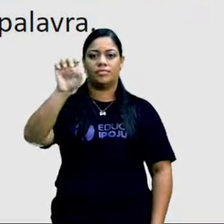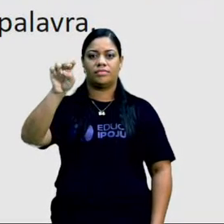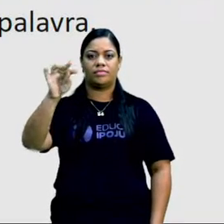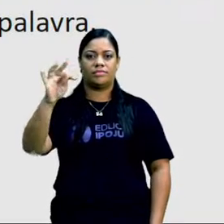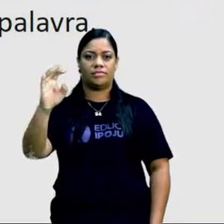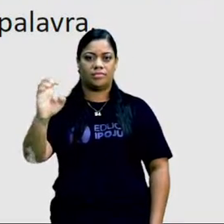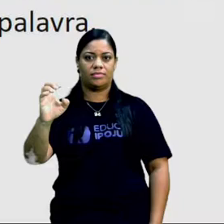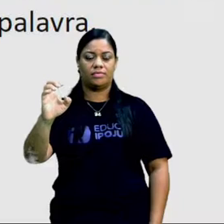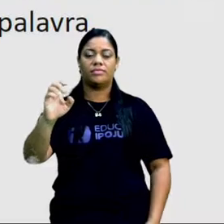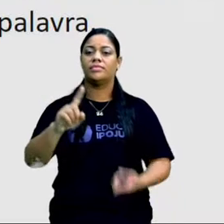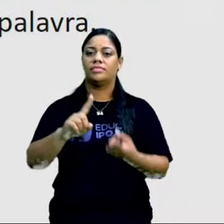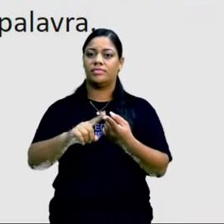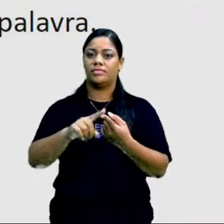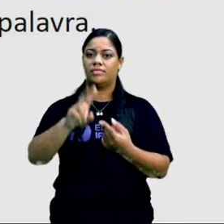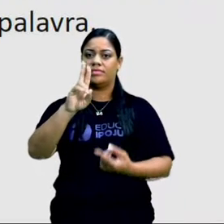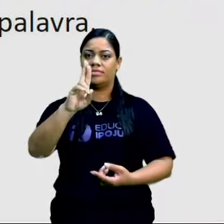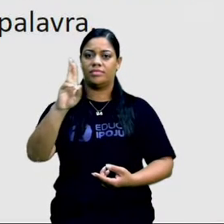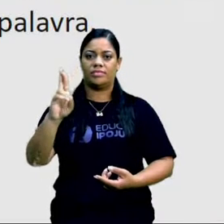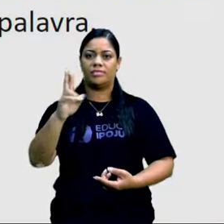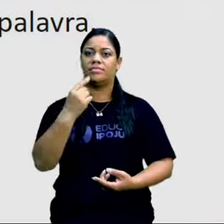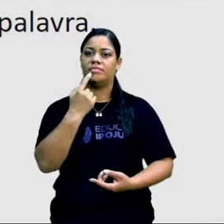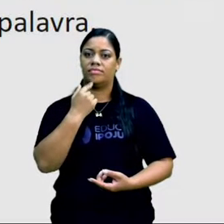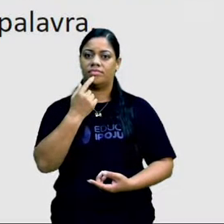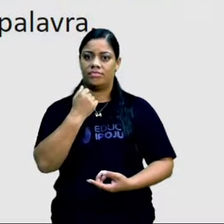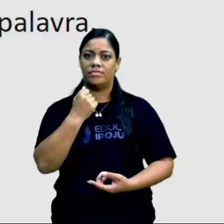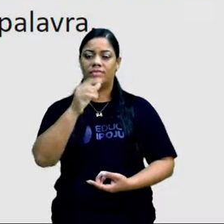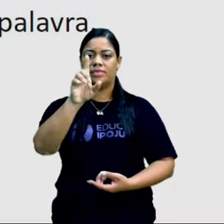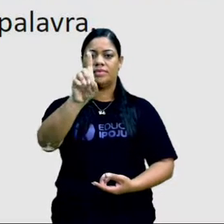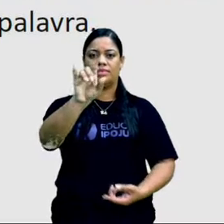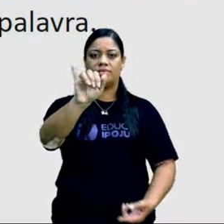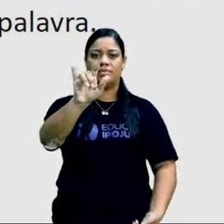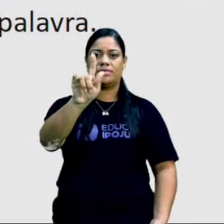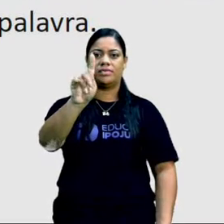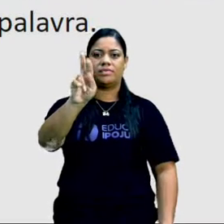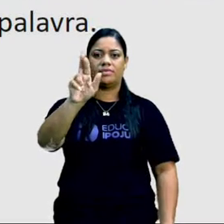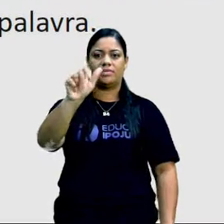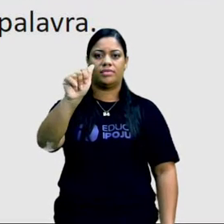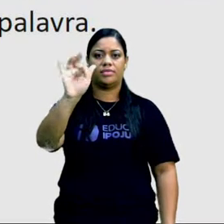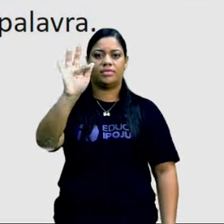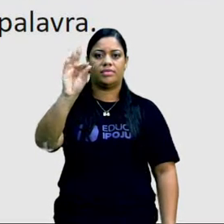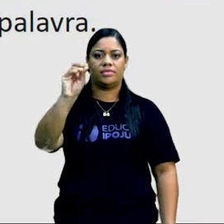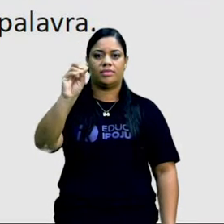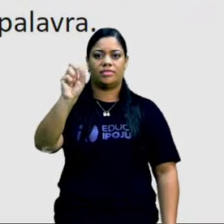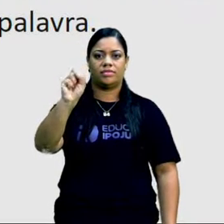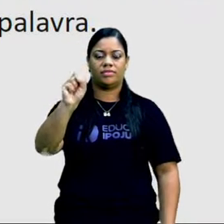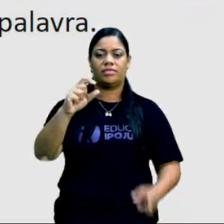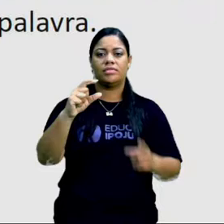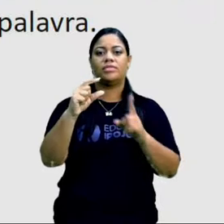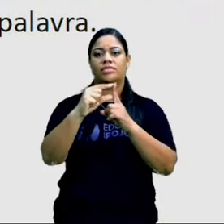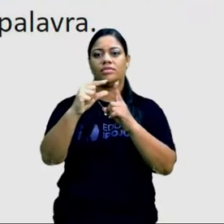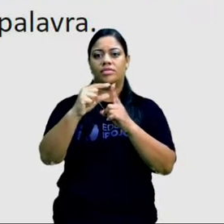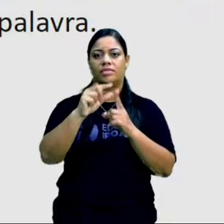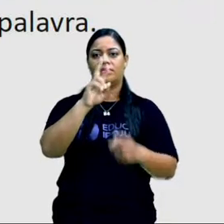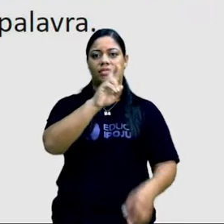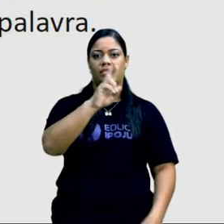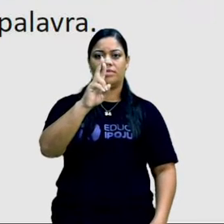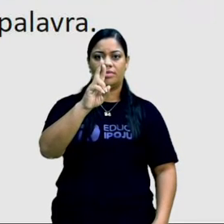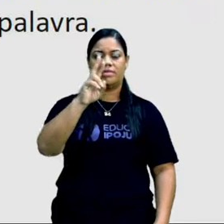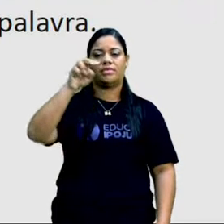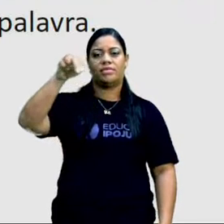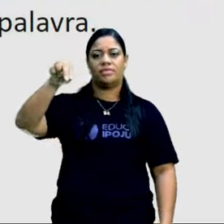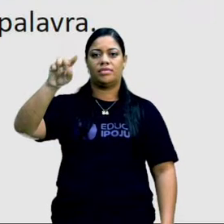RR também de vermelho. Eles são dígrafos. Aí aqui, as palavras RR e